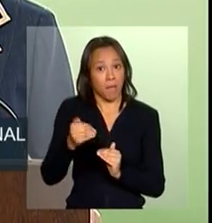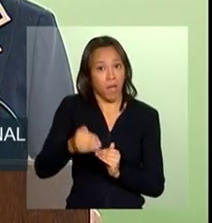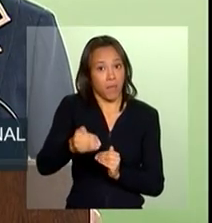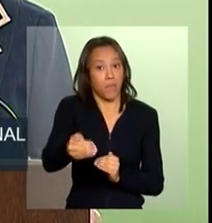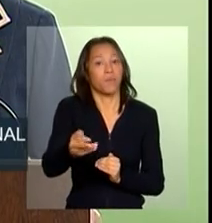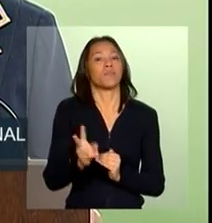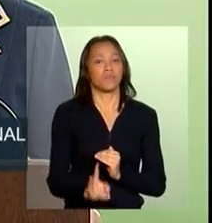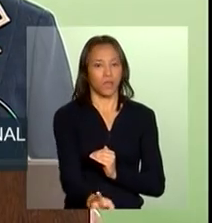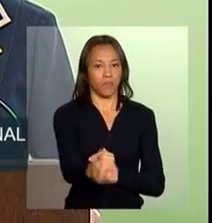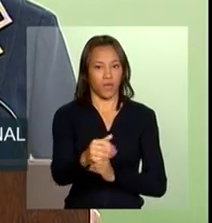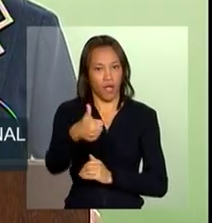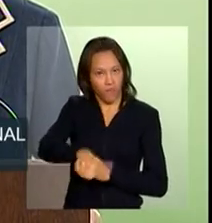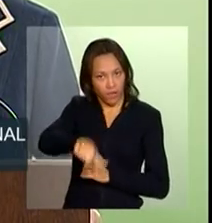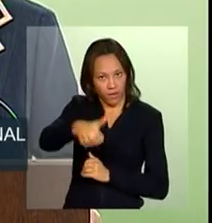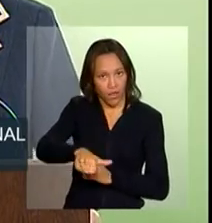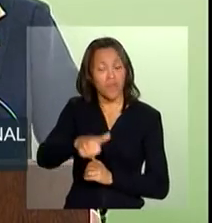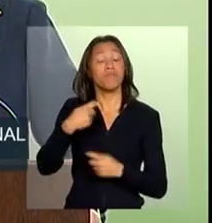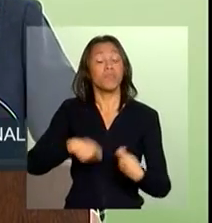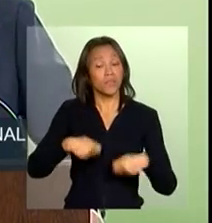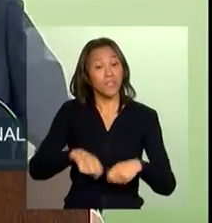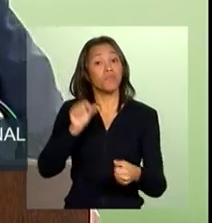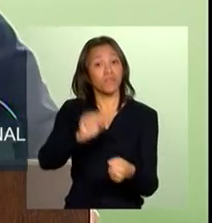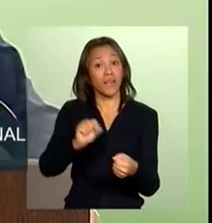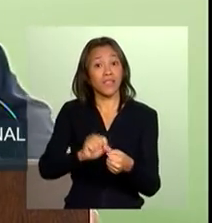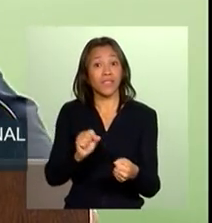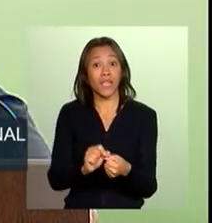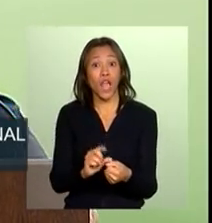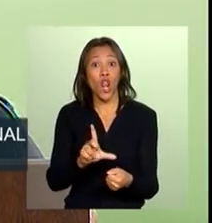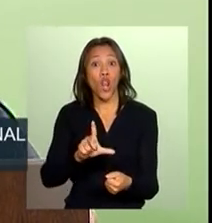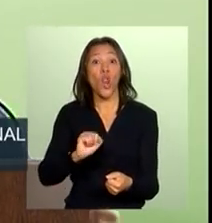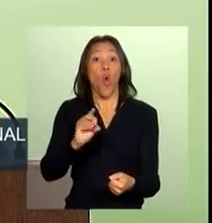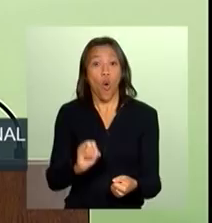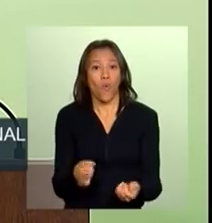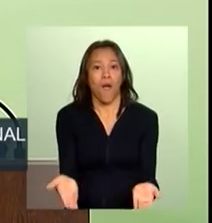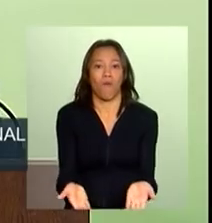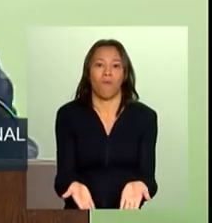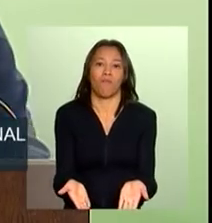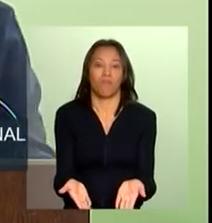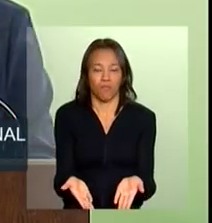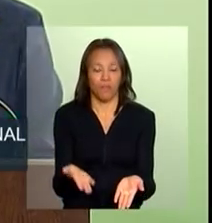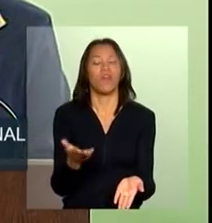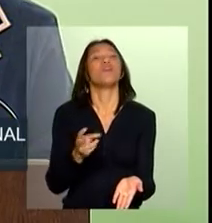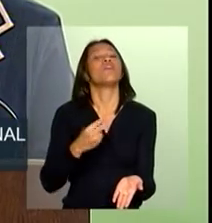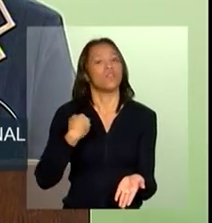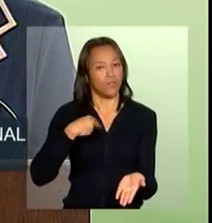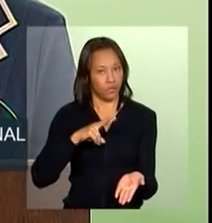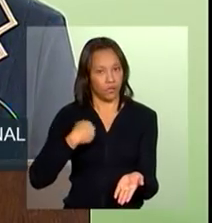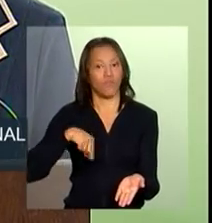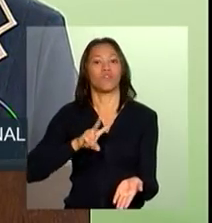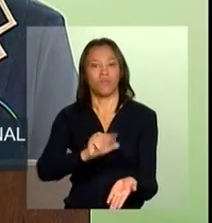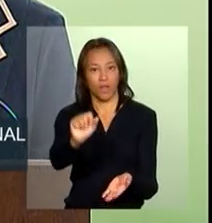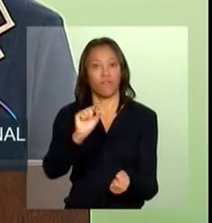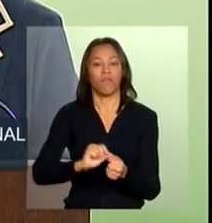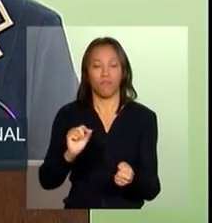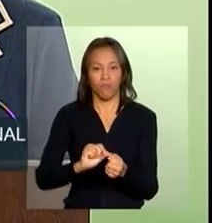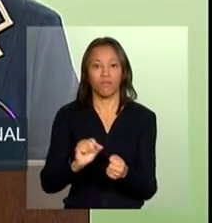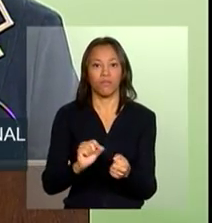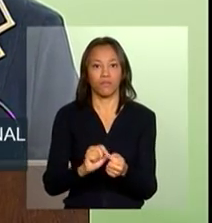precisamos fazer isso logo agora e faremos a partir